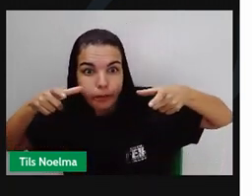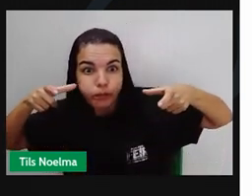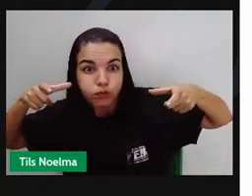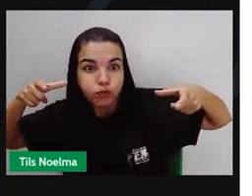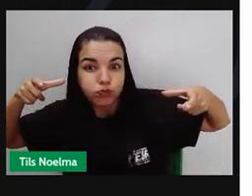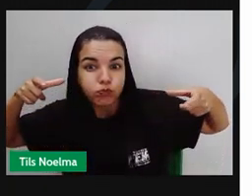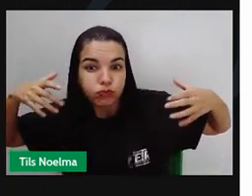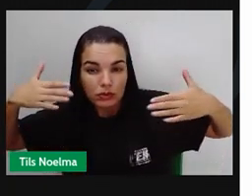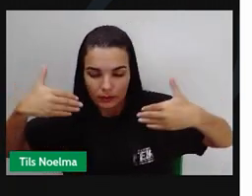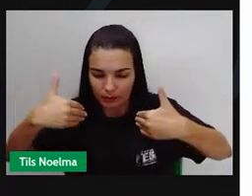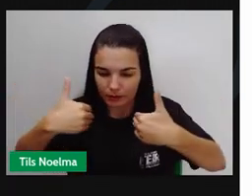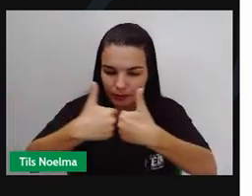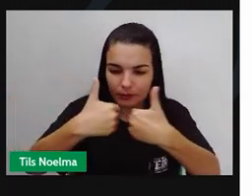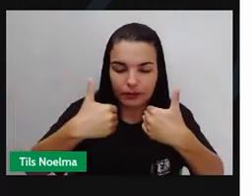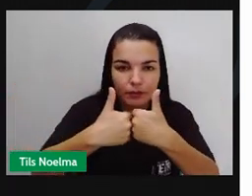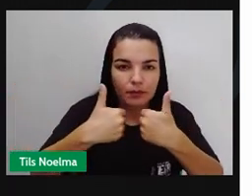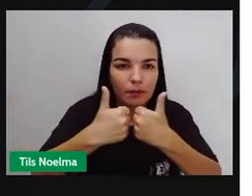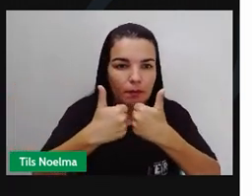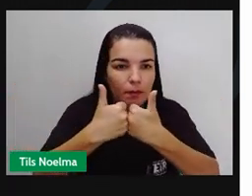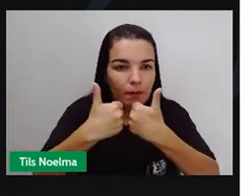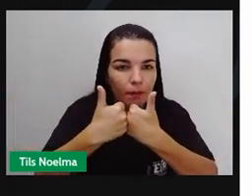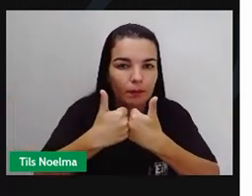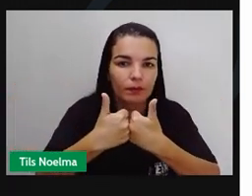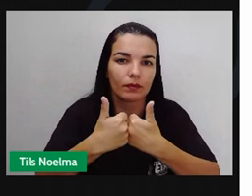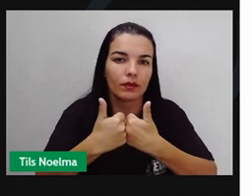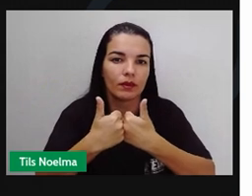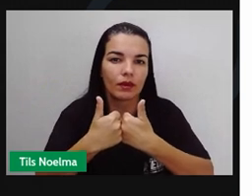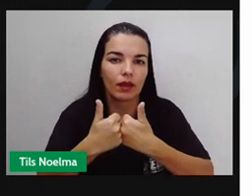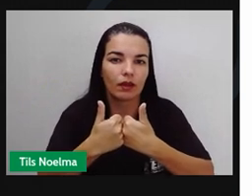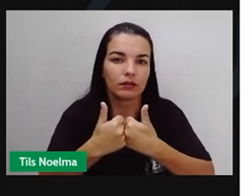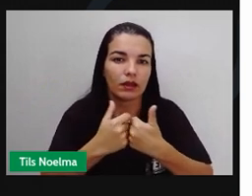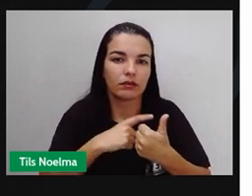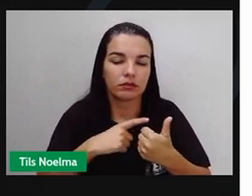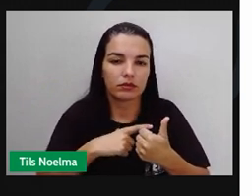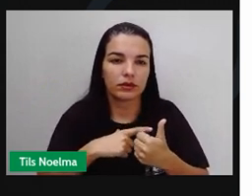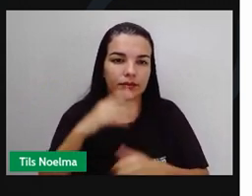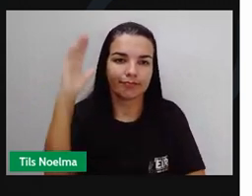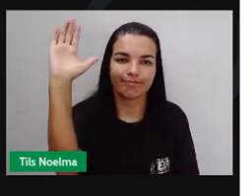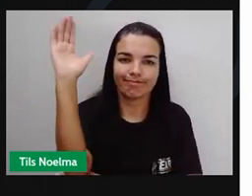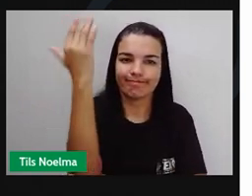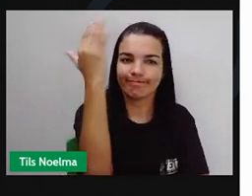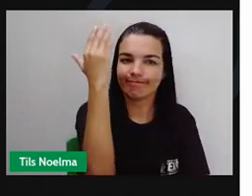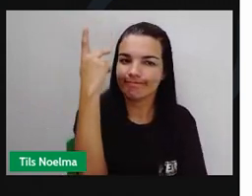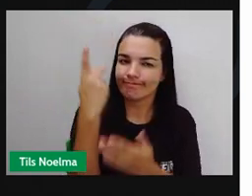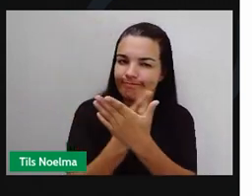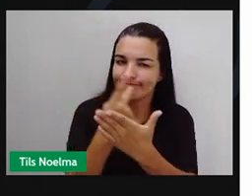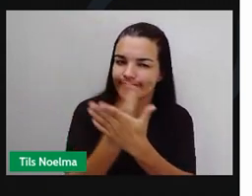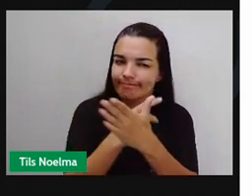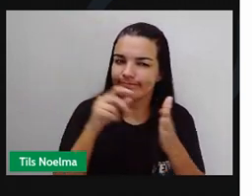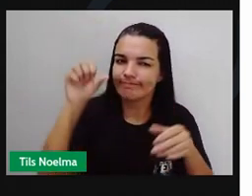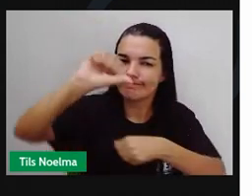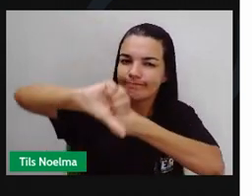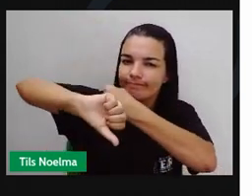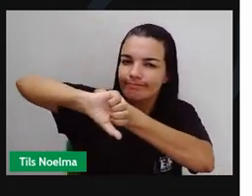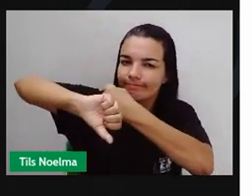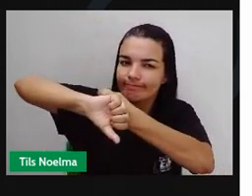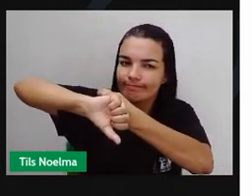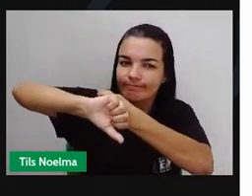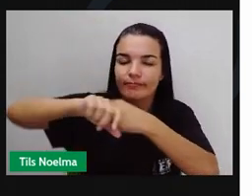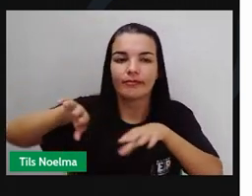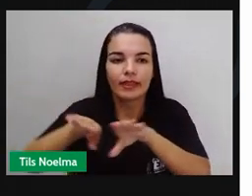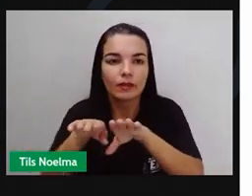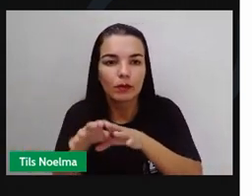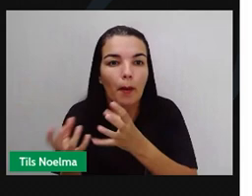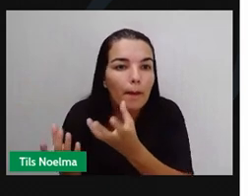é a oportunidade para a extração ilegal da madeira destinada à exportação e alimentação de fornos de carvoarias